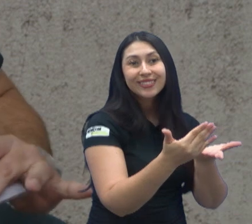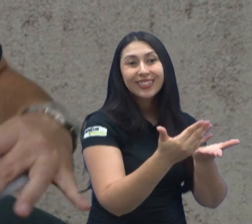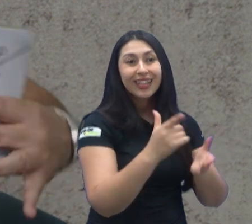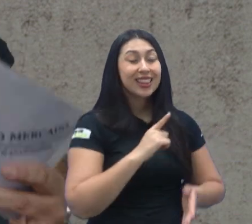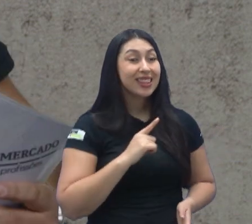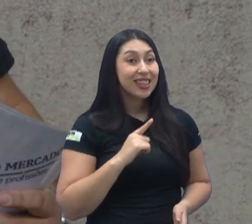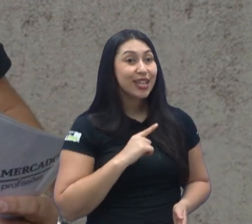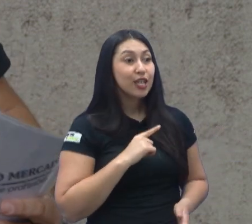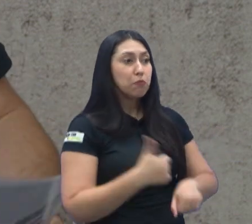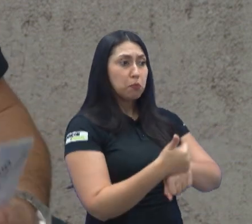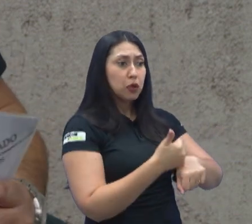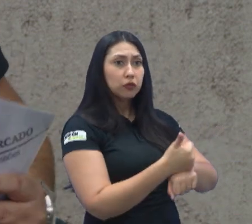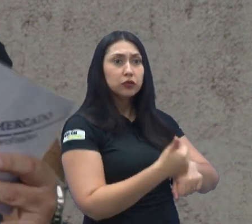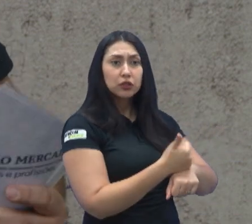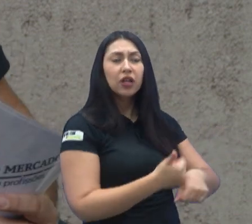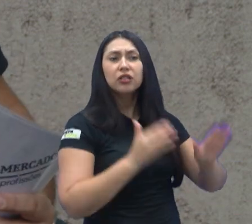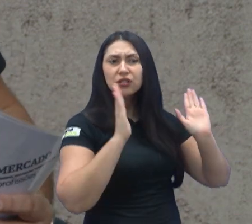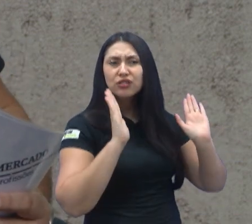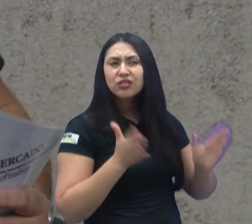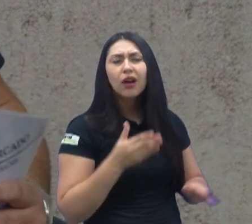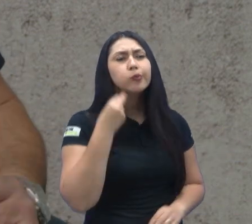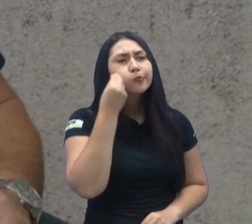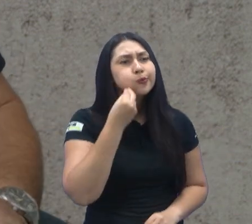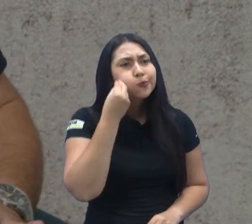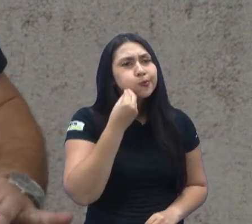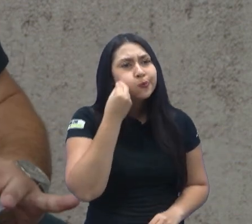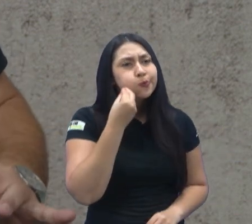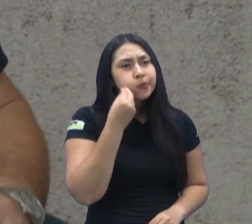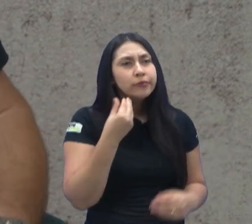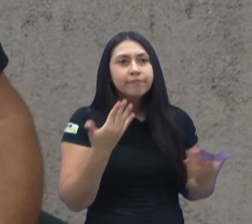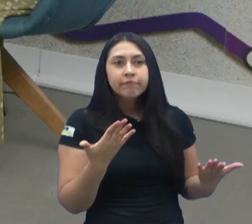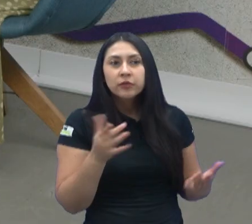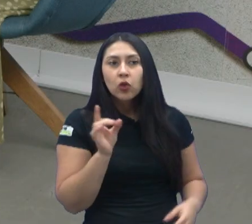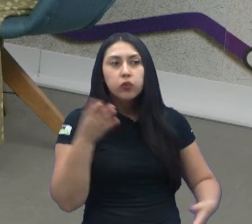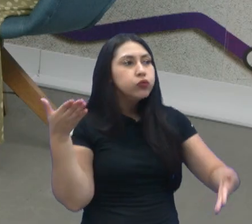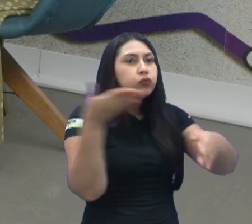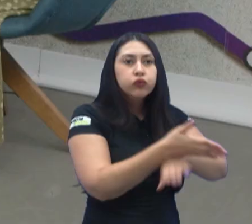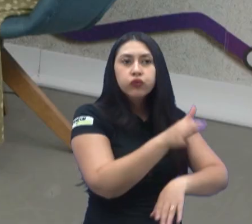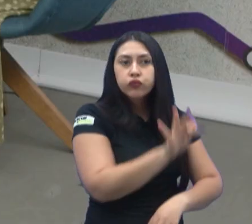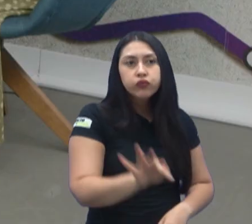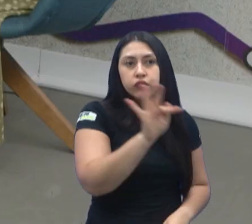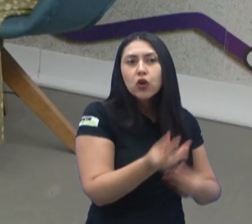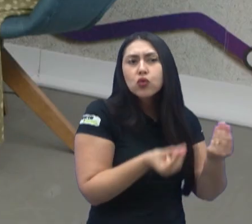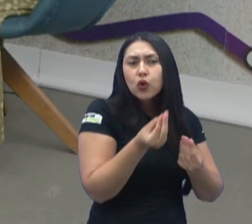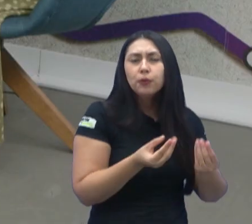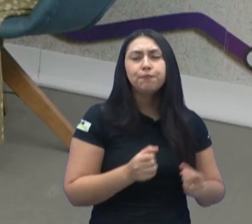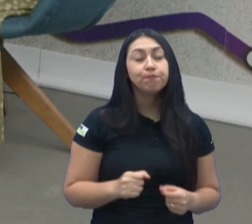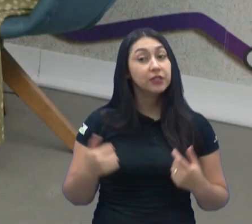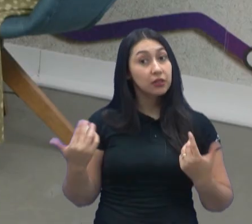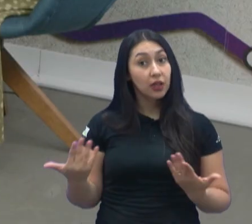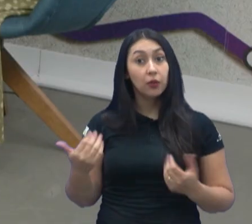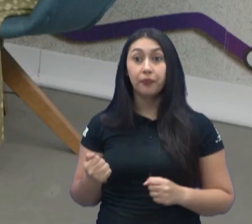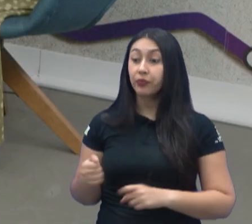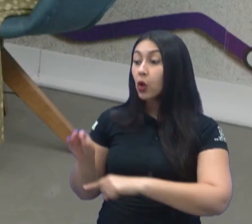cuidadores que já têm, né, a praticidade de cuidar de idosos. Então, é só ingressar. Como é que está essa questão? Essa questão. Então, assim, cuidadores de